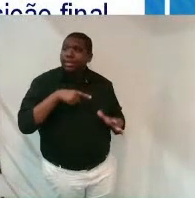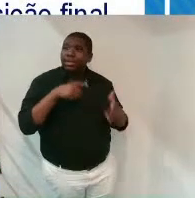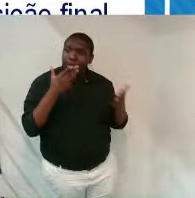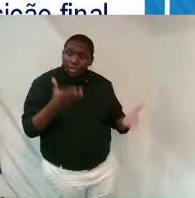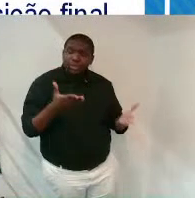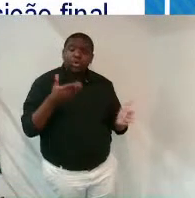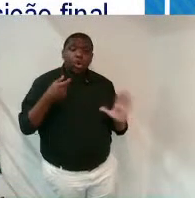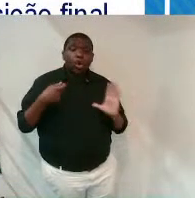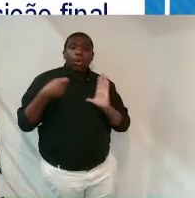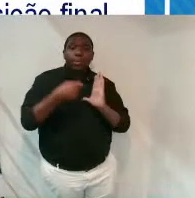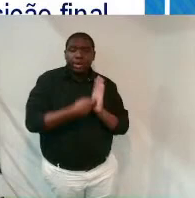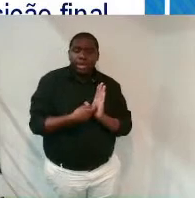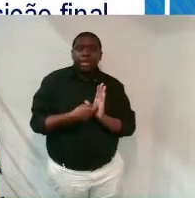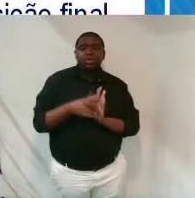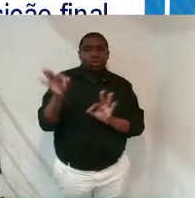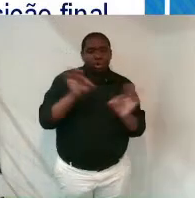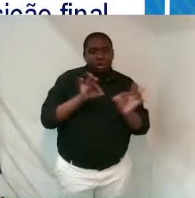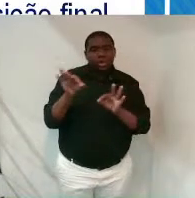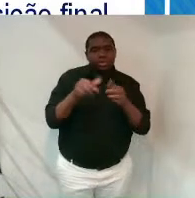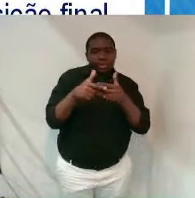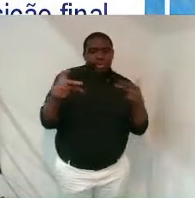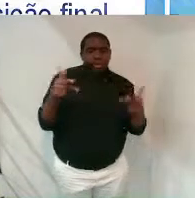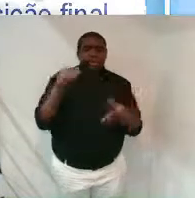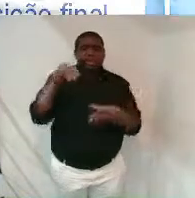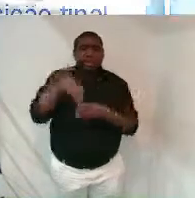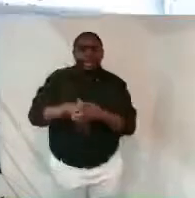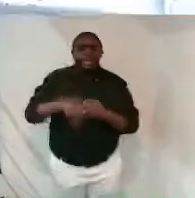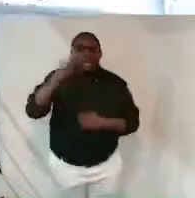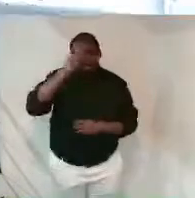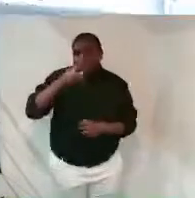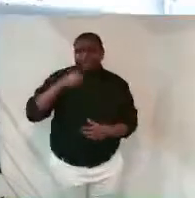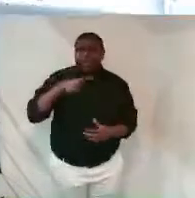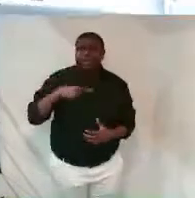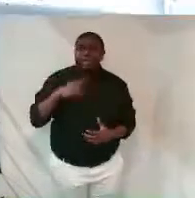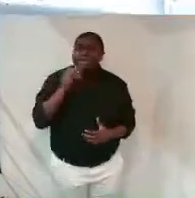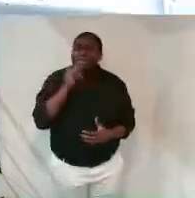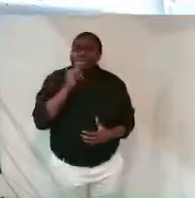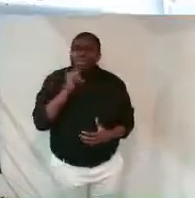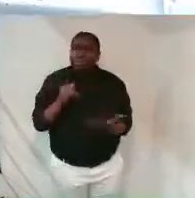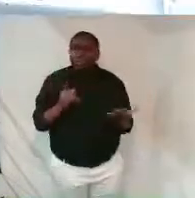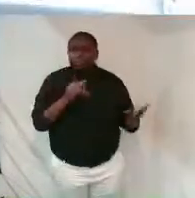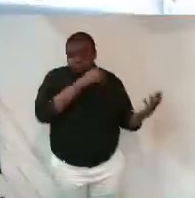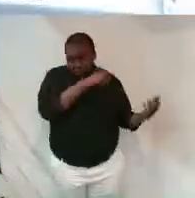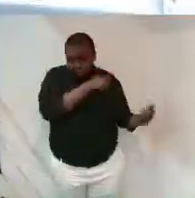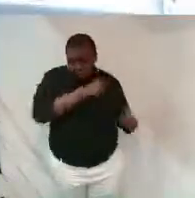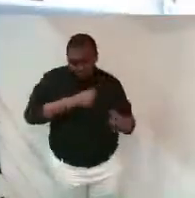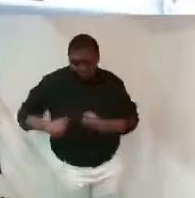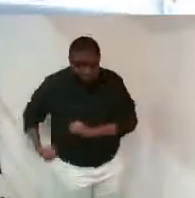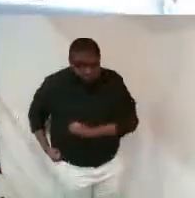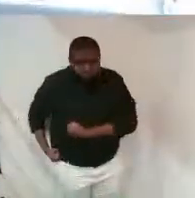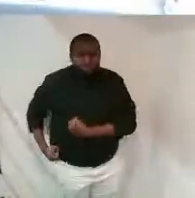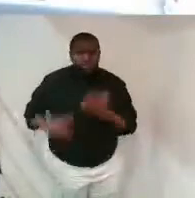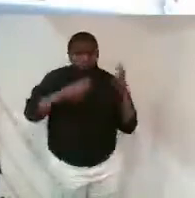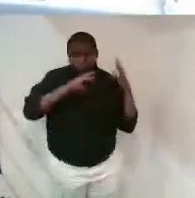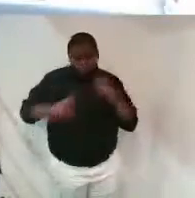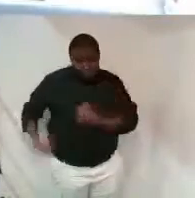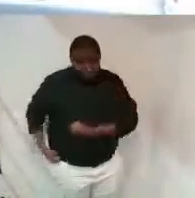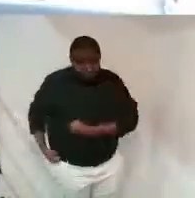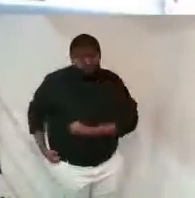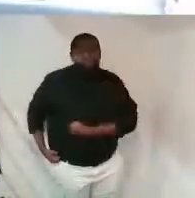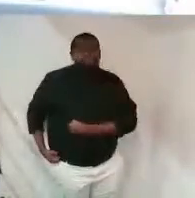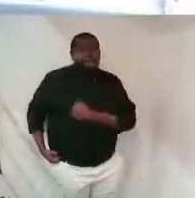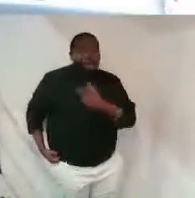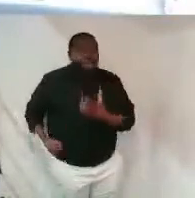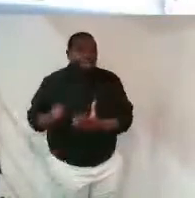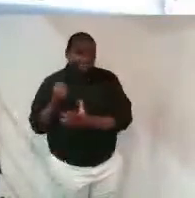seus resíduos em casa. Lembra quando tinha o cinto de segurança? Né? Ou seja, estabeleceu a obrigação de usar o cinto de segurança? Por lei.